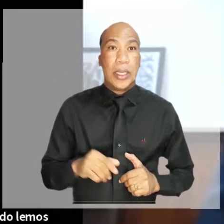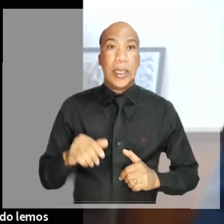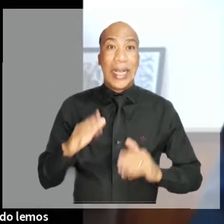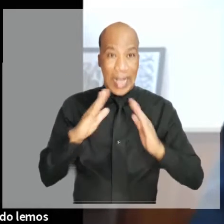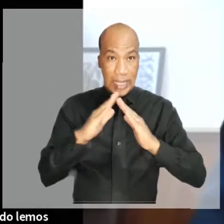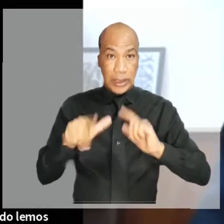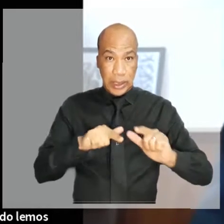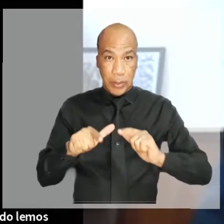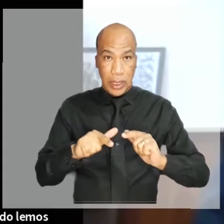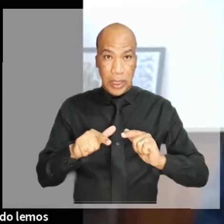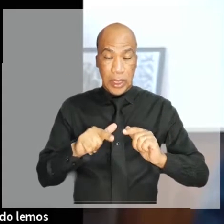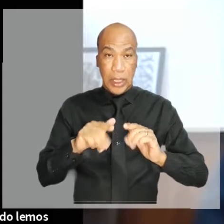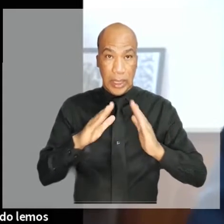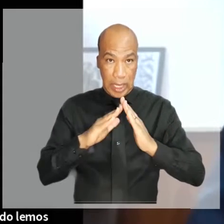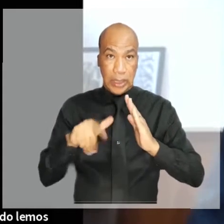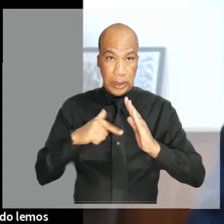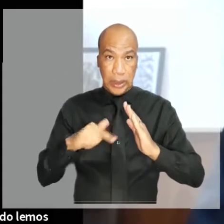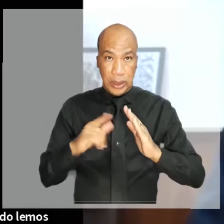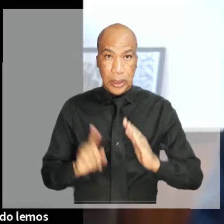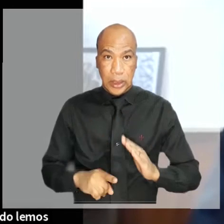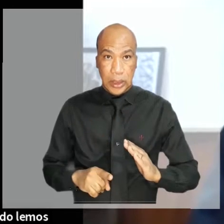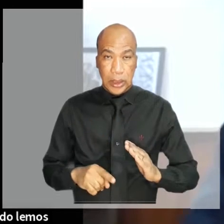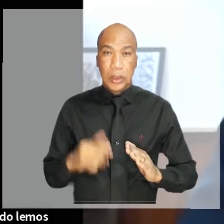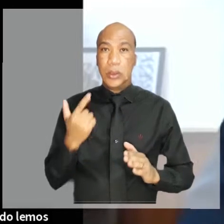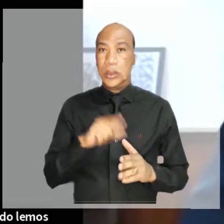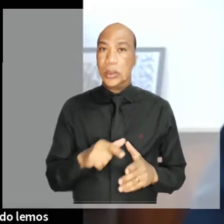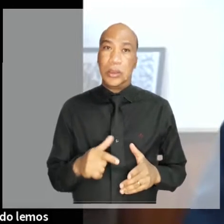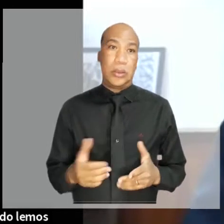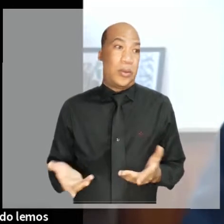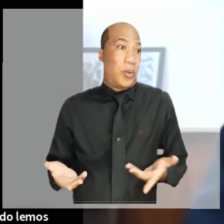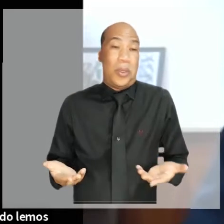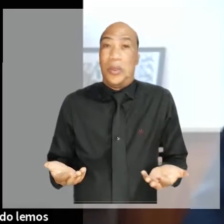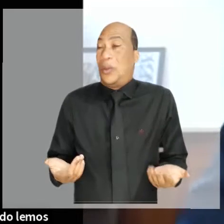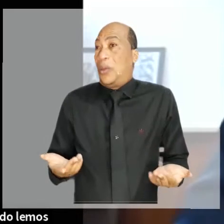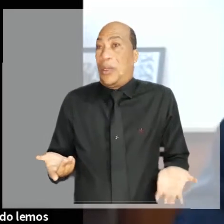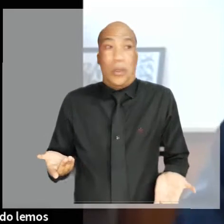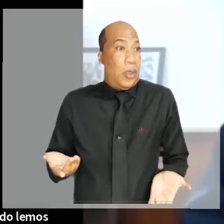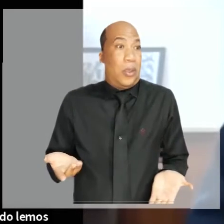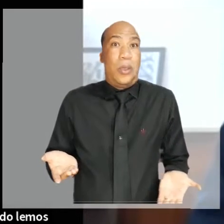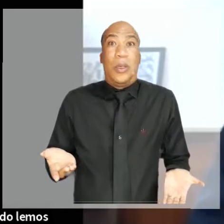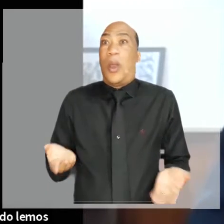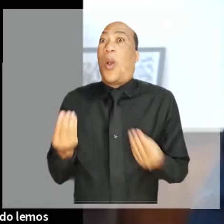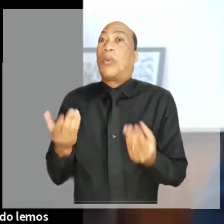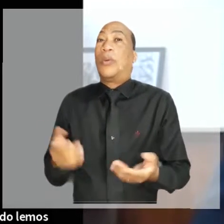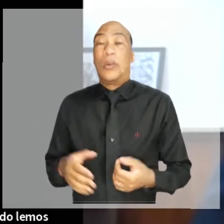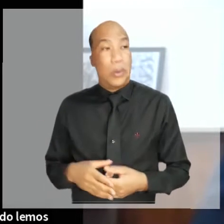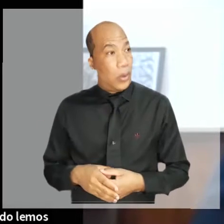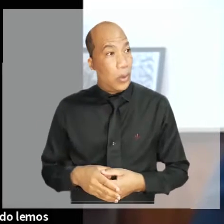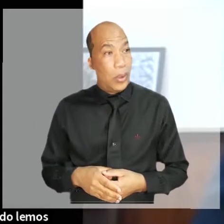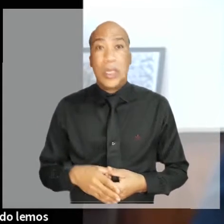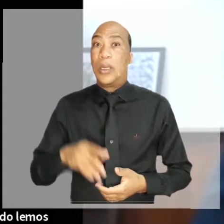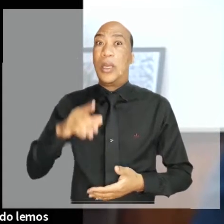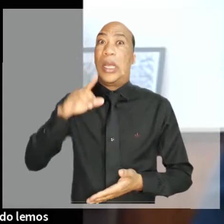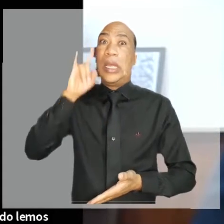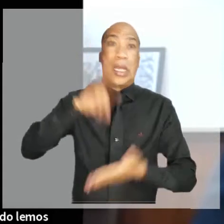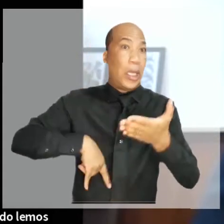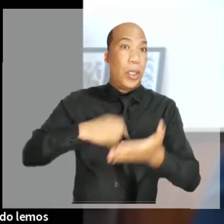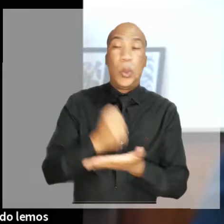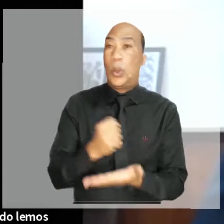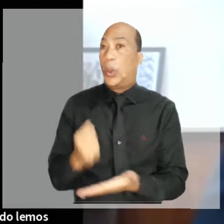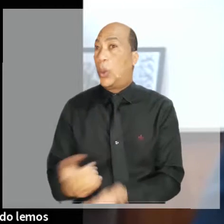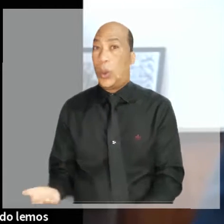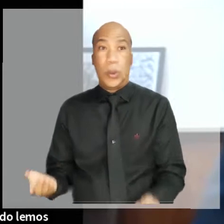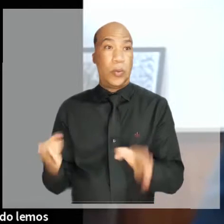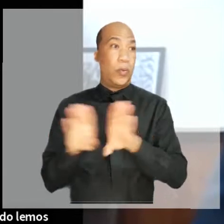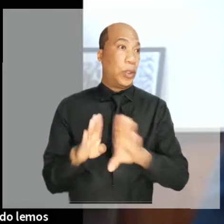Judiciário. Os tribunais tiveram que fechar, os cartórios, as dependências judiciárias não